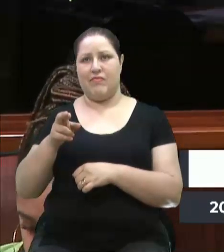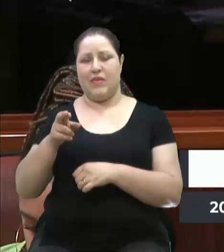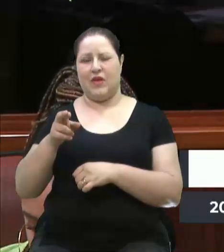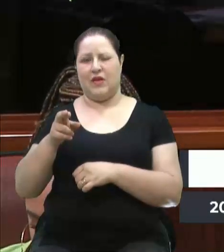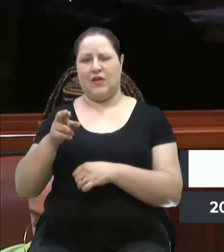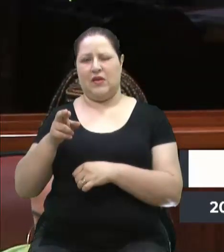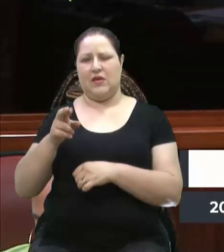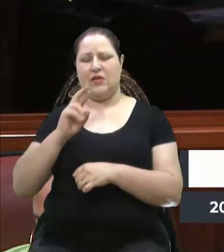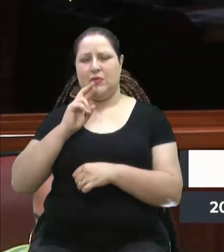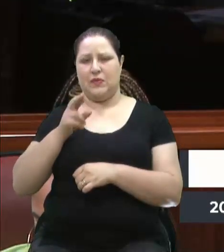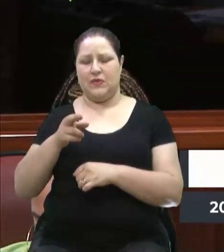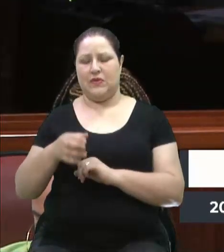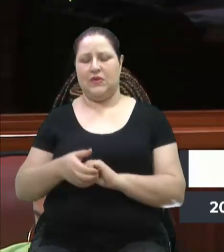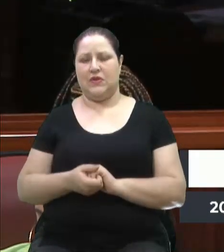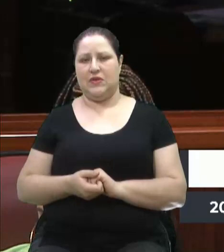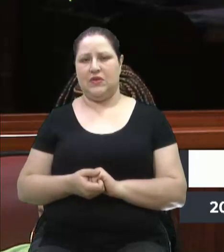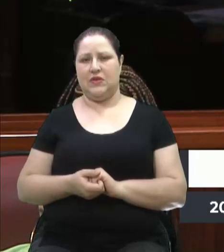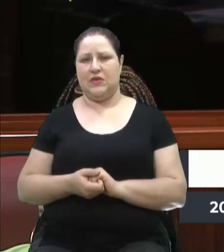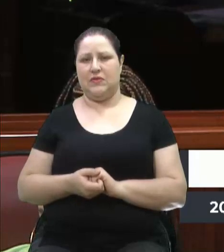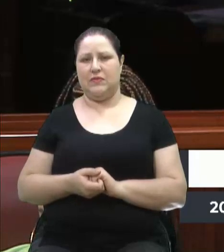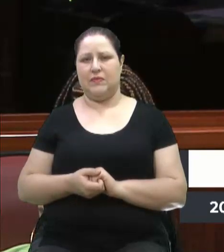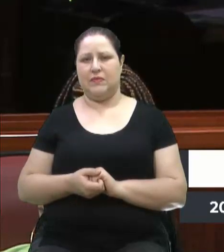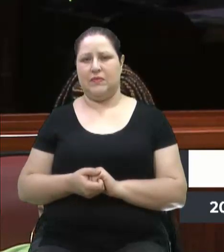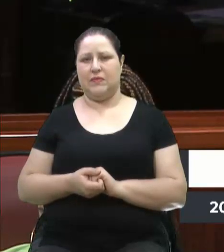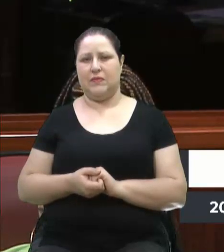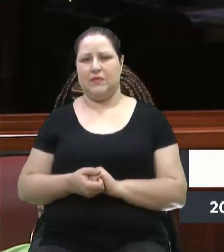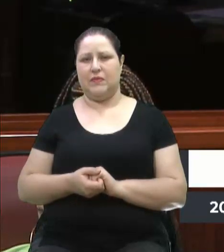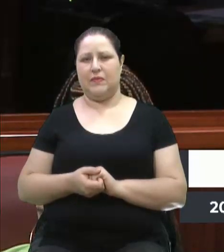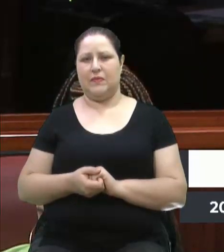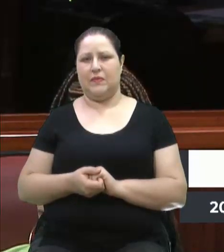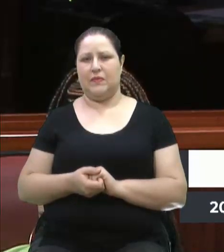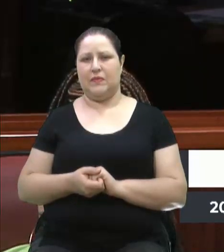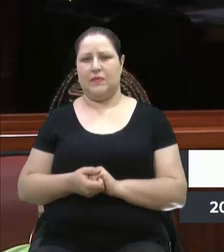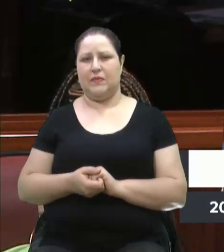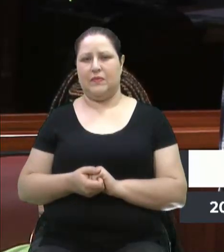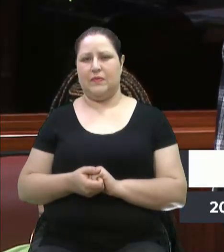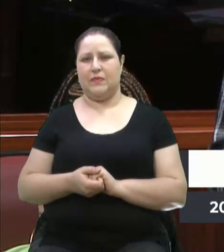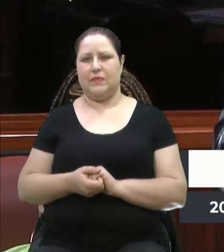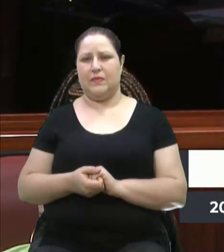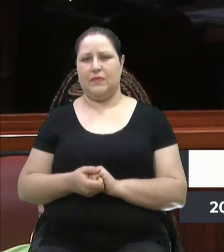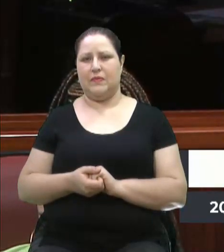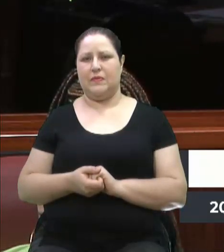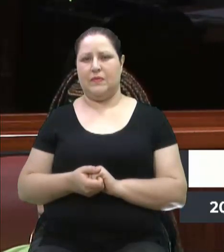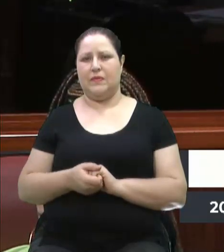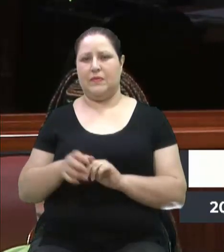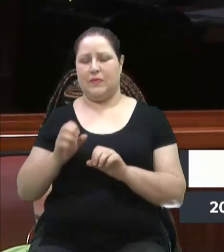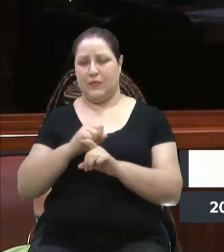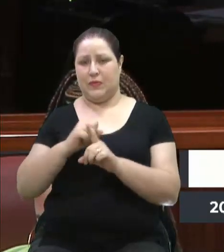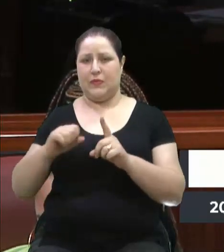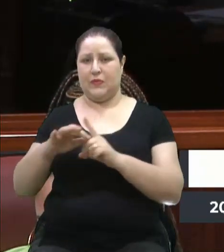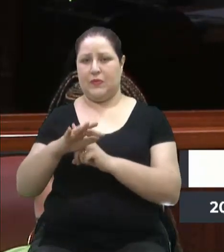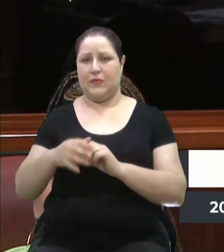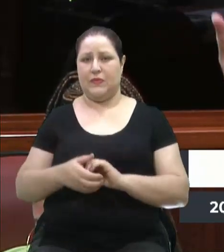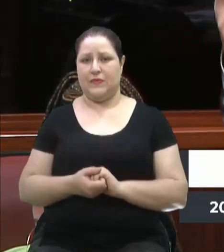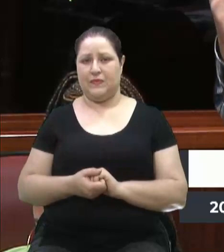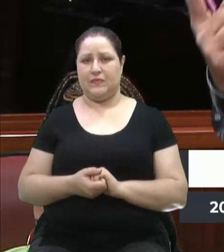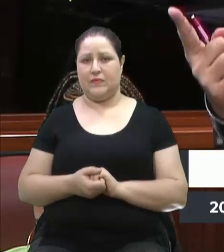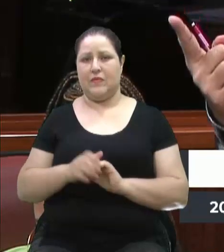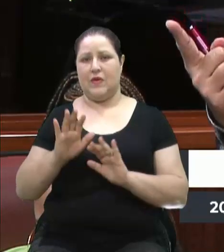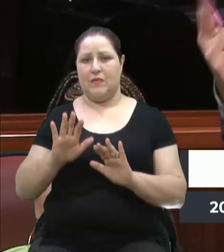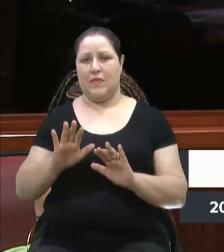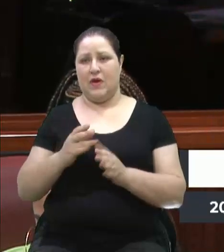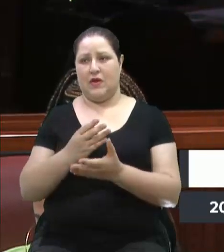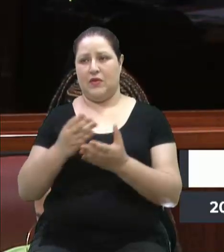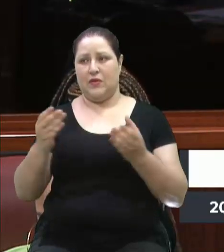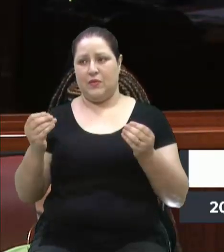pela inúmera maioria dos vereadores de distintos partidos, é o descontentamento com